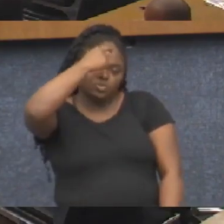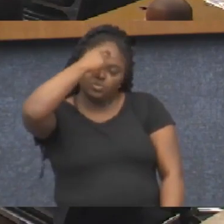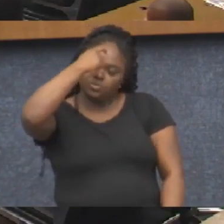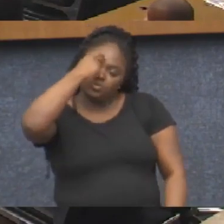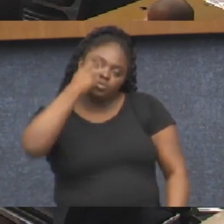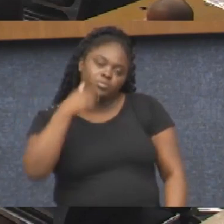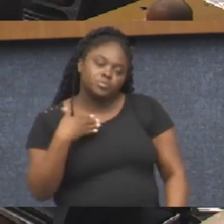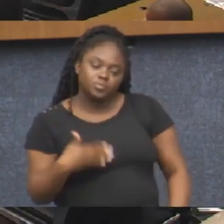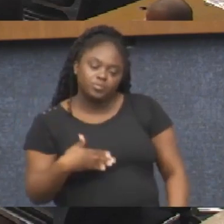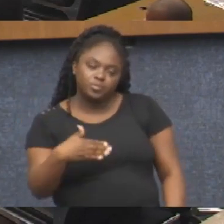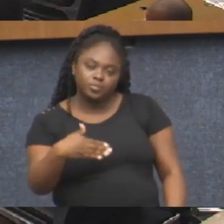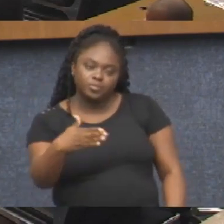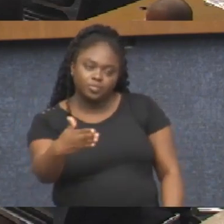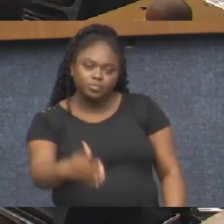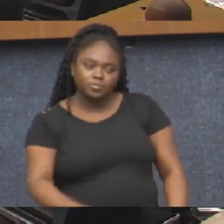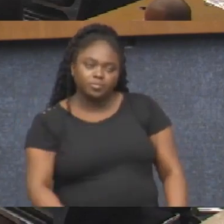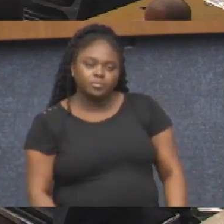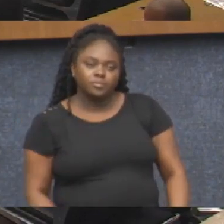durante a minha trajetória.